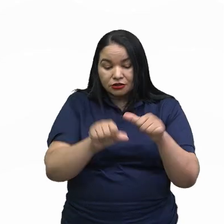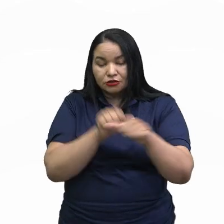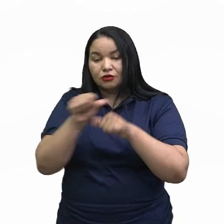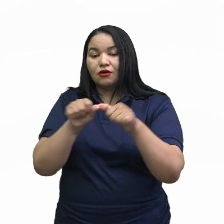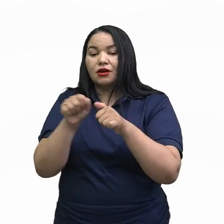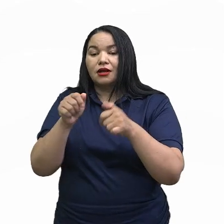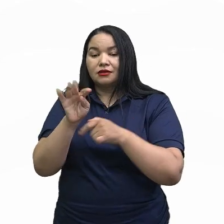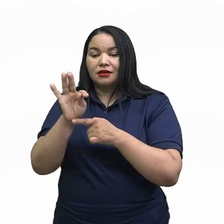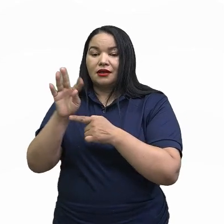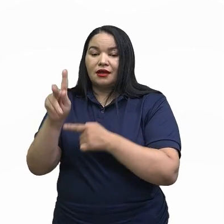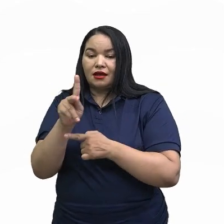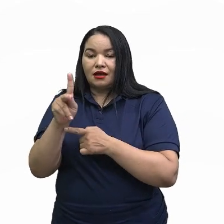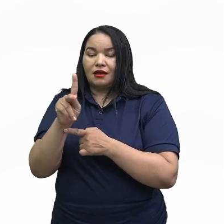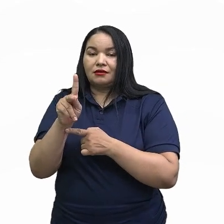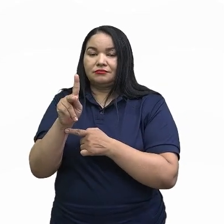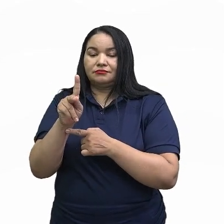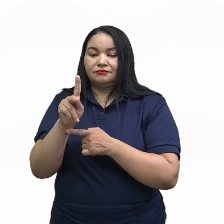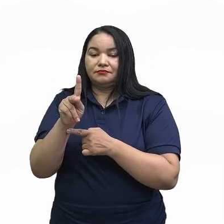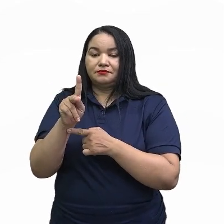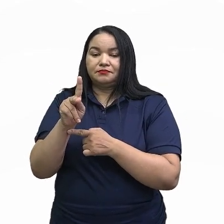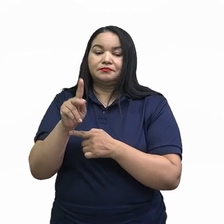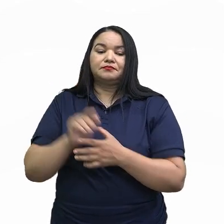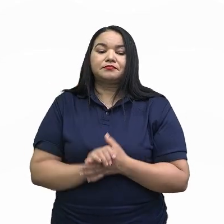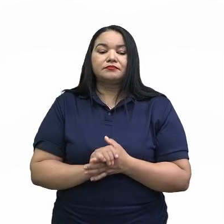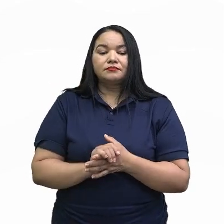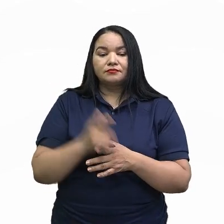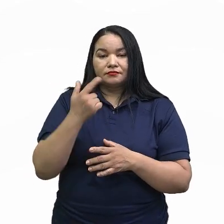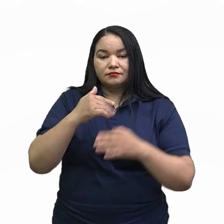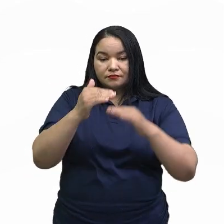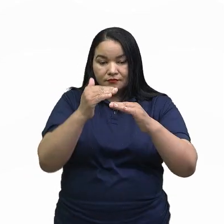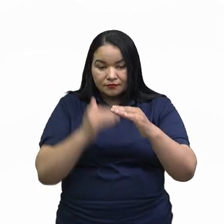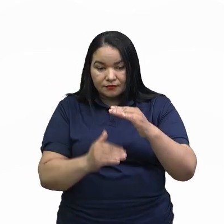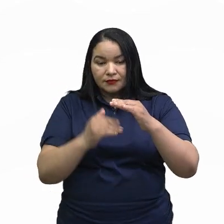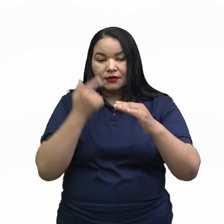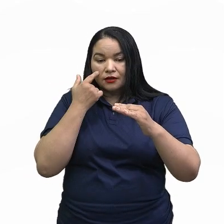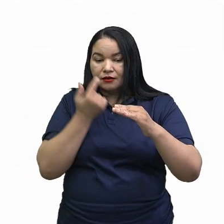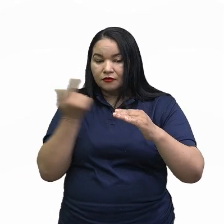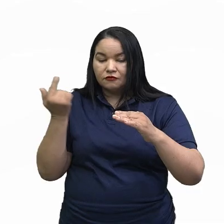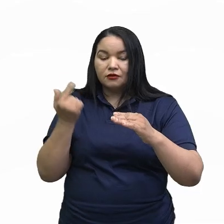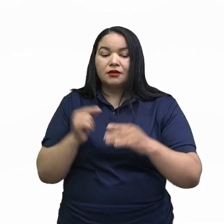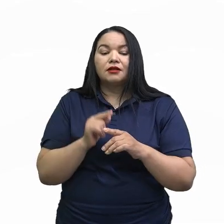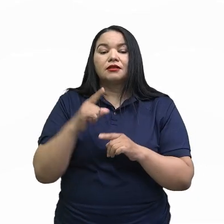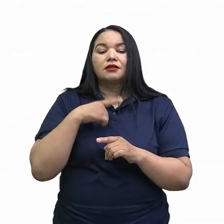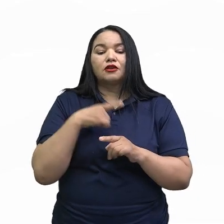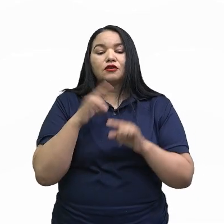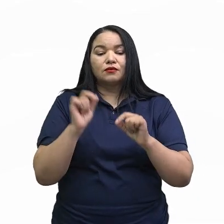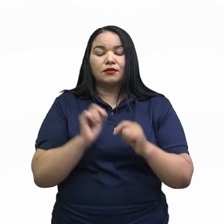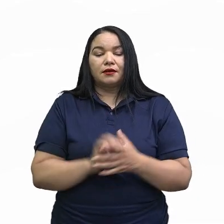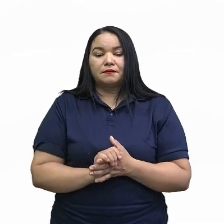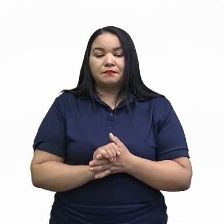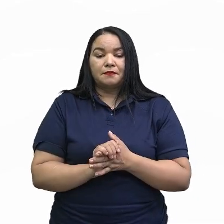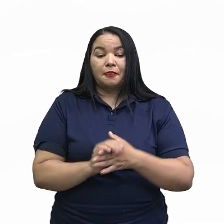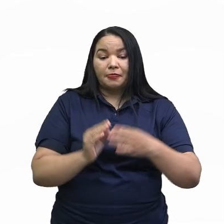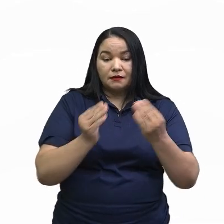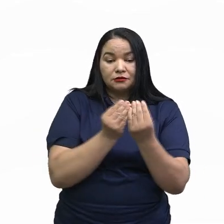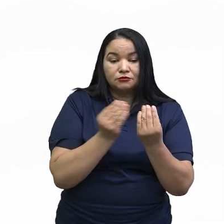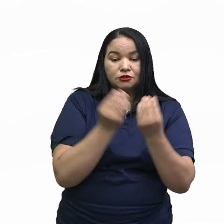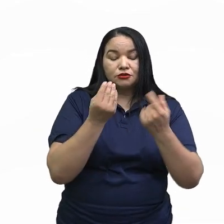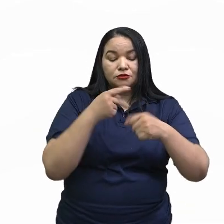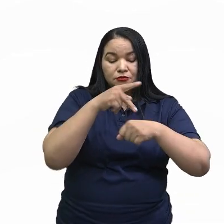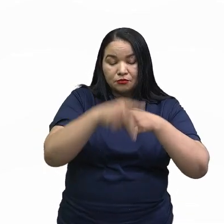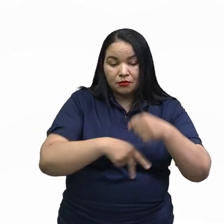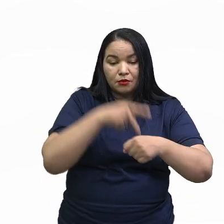passou a ser o elemento tório. Ali abaixo, a gente consegue observar as partículas, né, os prótons